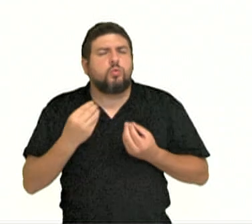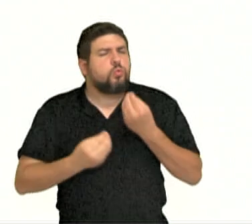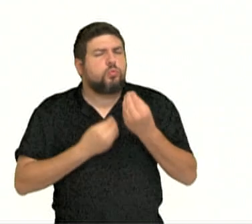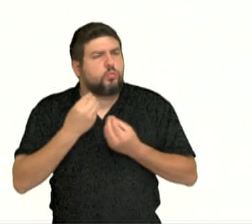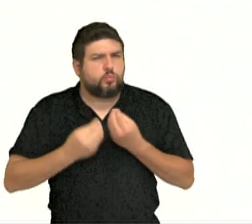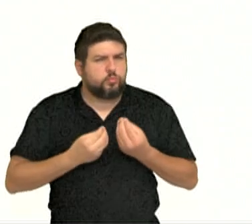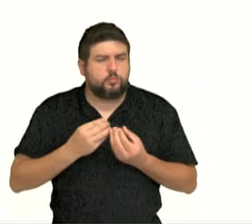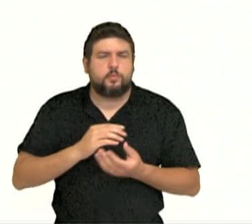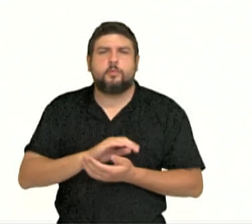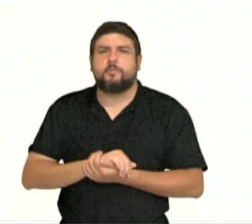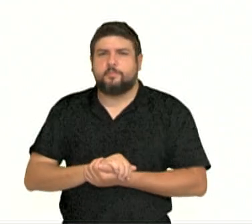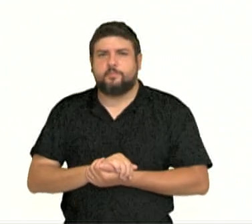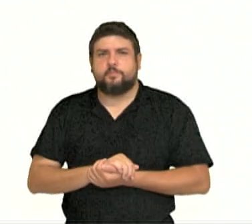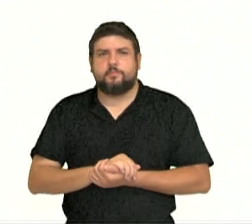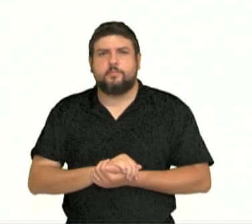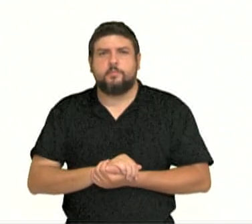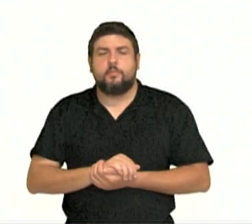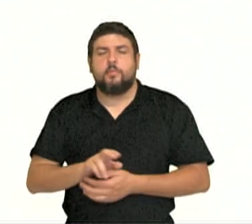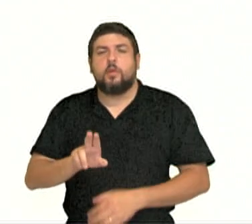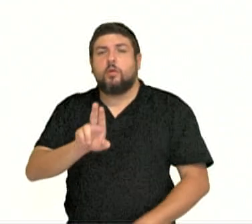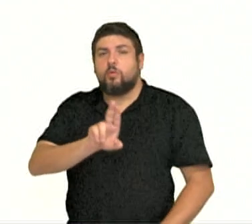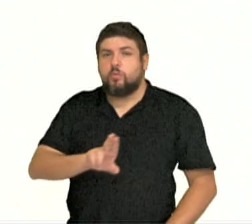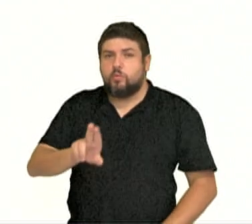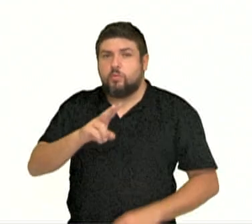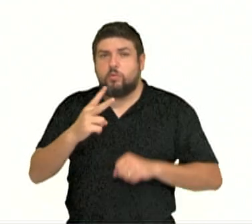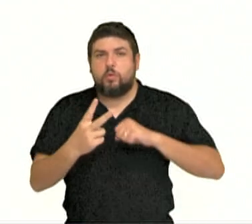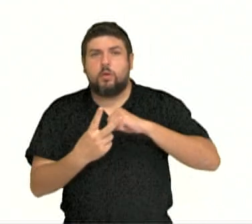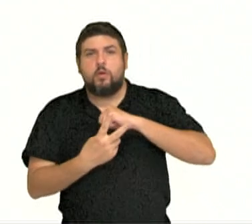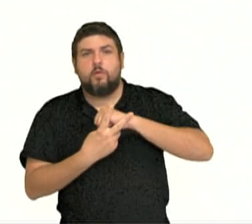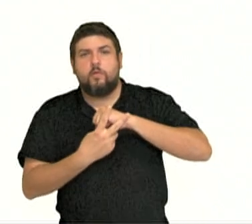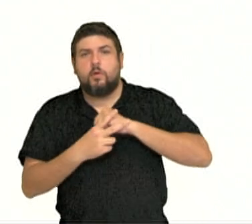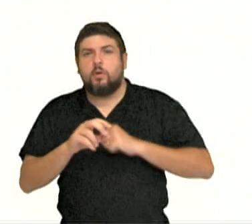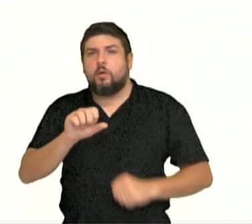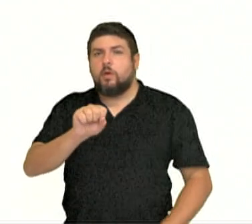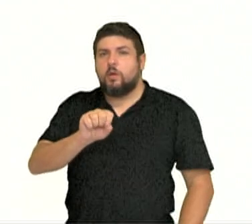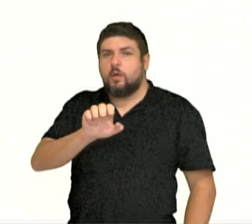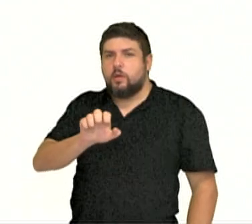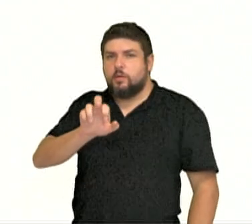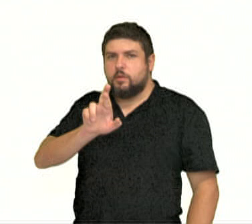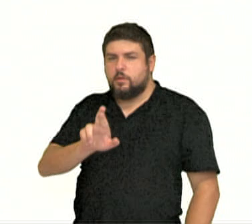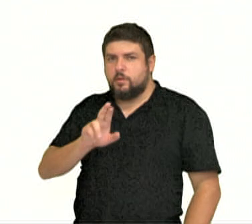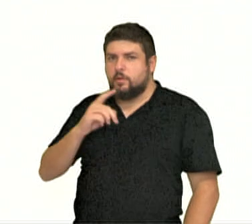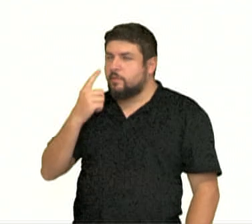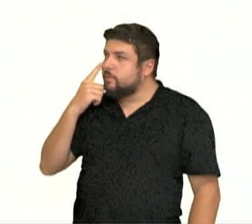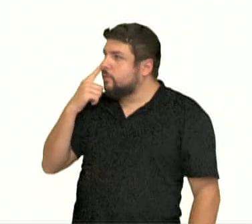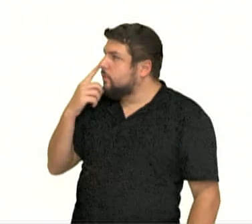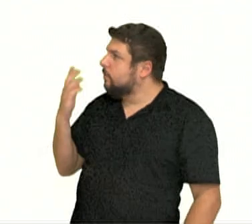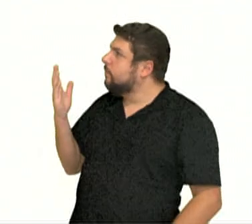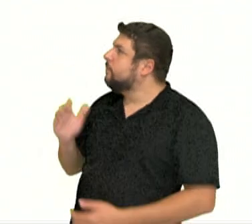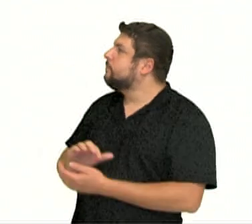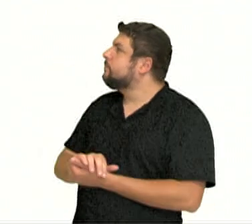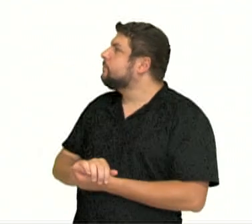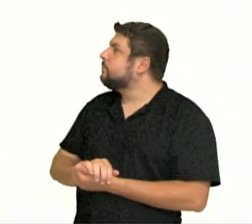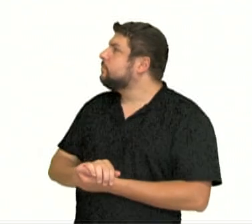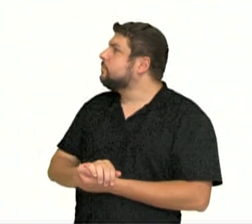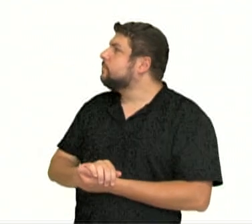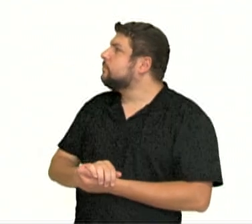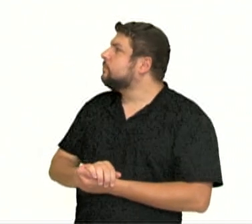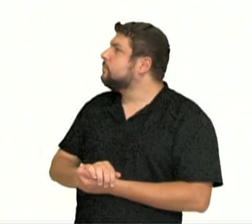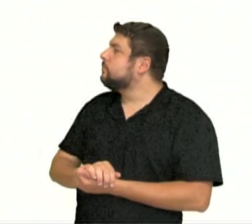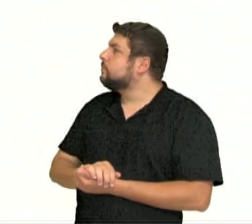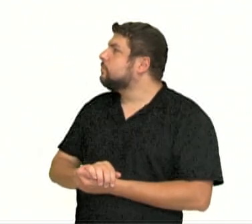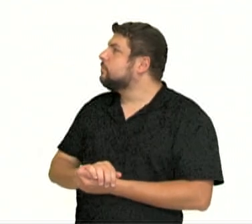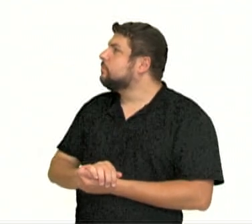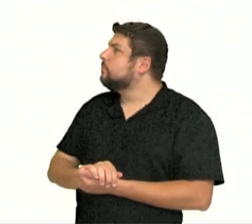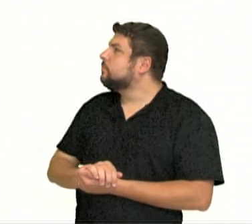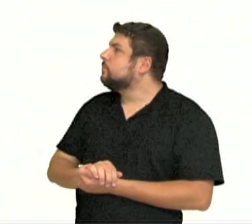pessoas? Usamos o verbo ser. Ser moreno, pelirrojo, ruivo, rubio, loiro ou